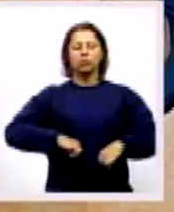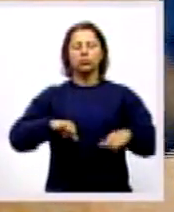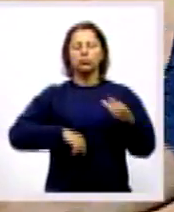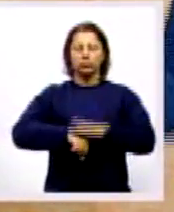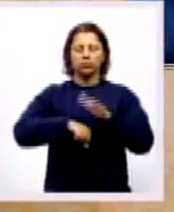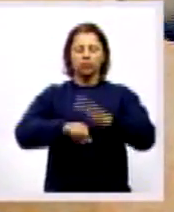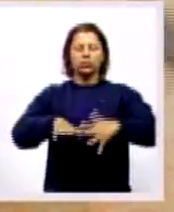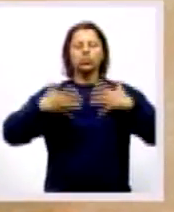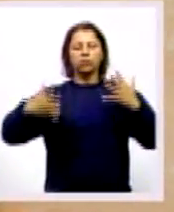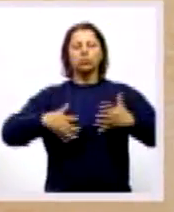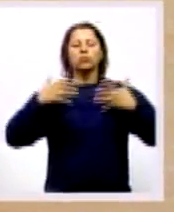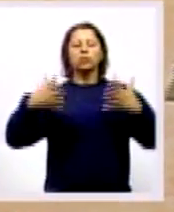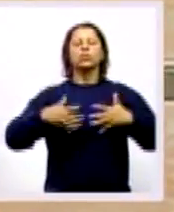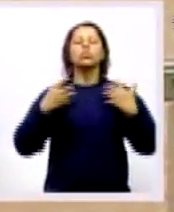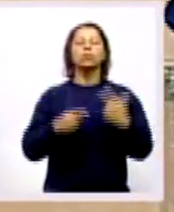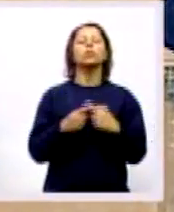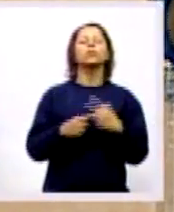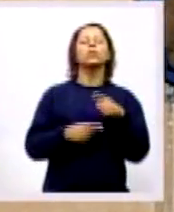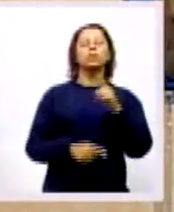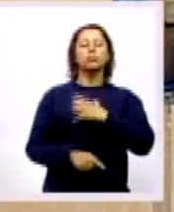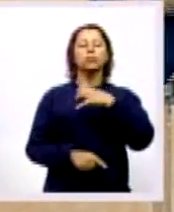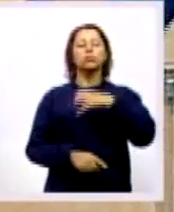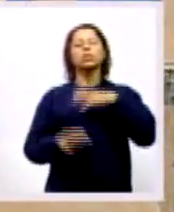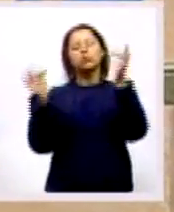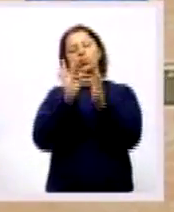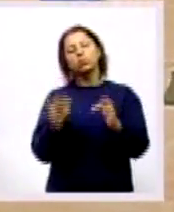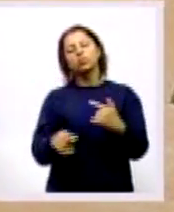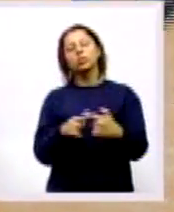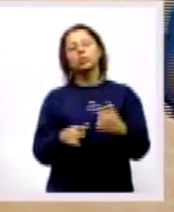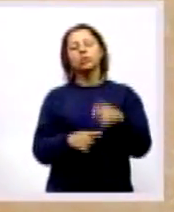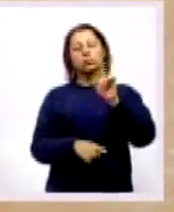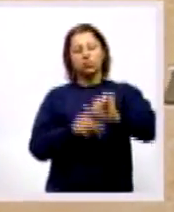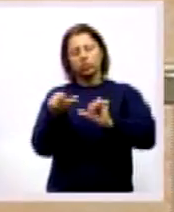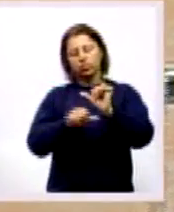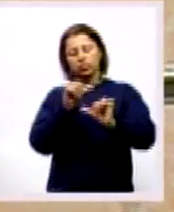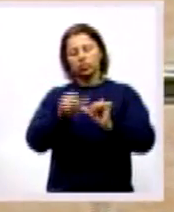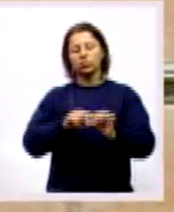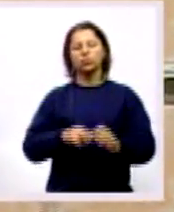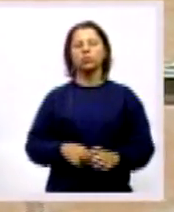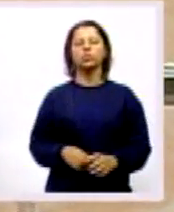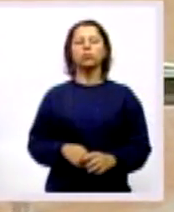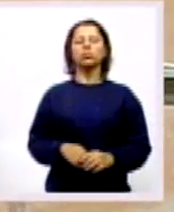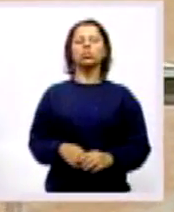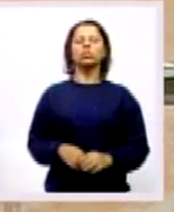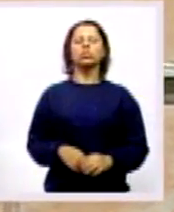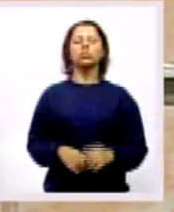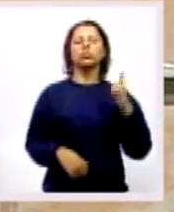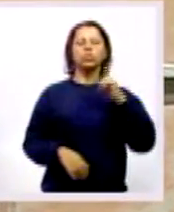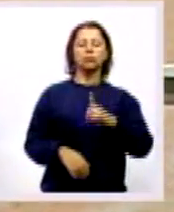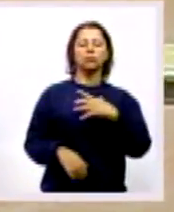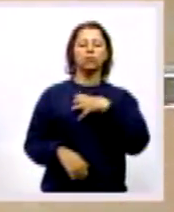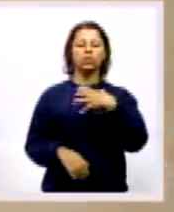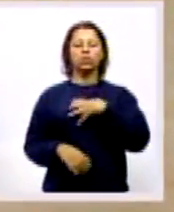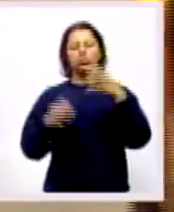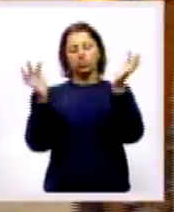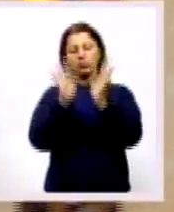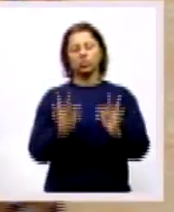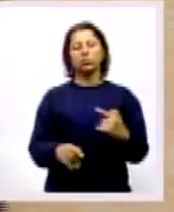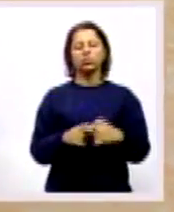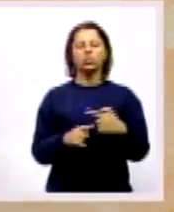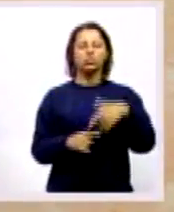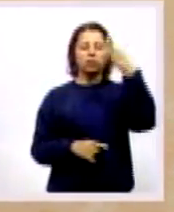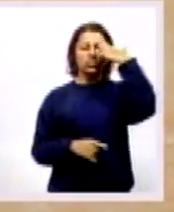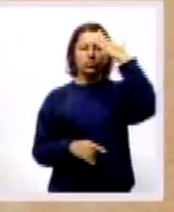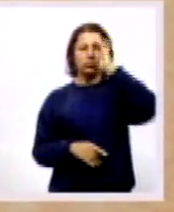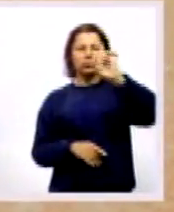muito mais sabor, porque você se sente feliz por estar sendo transformado. Você se sente feliz por saber que Deus